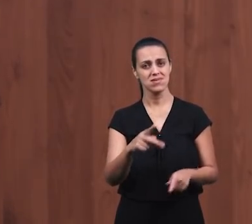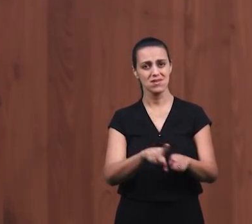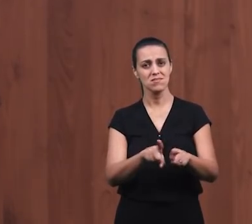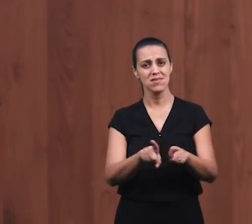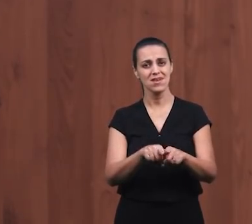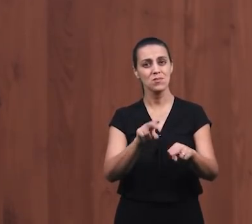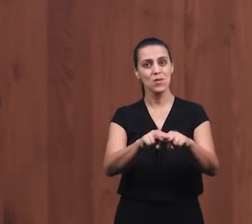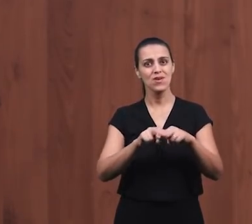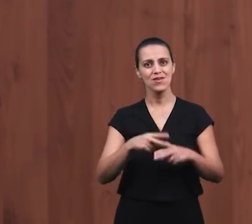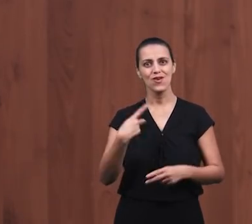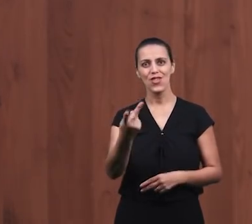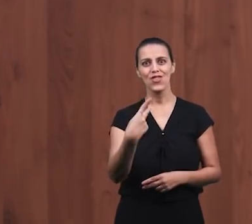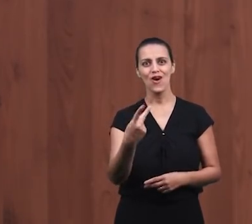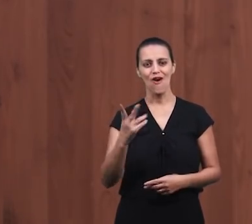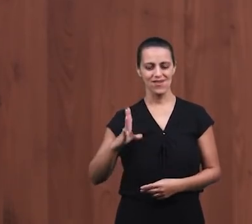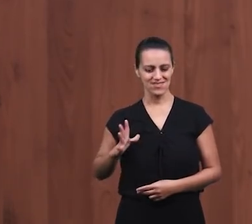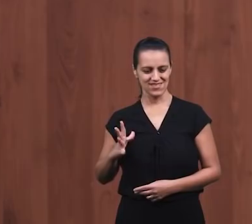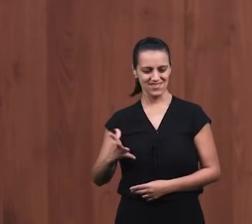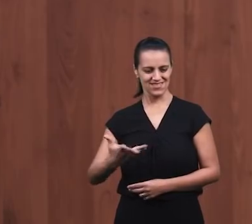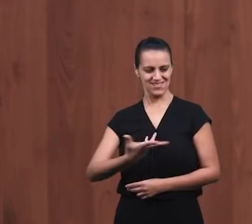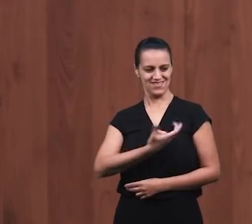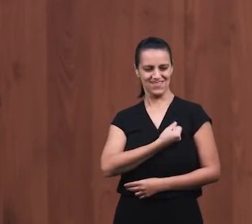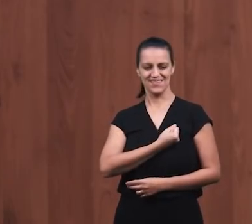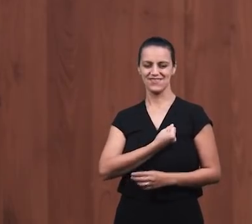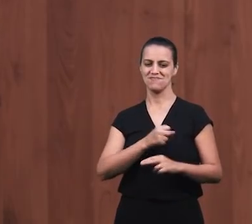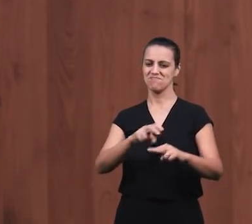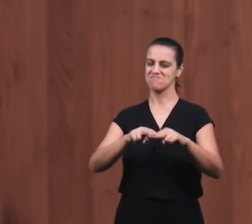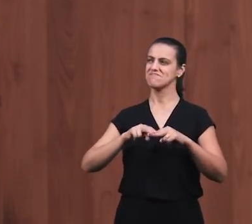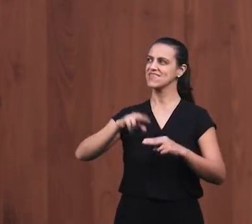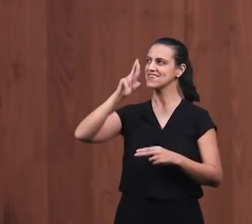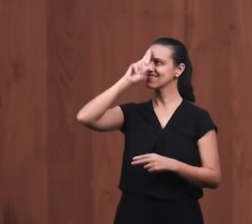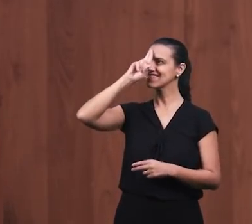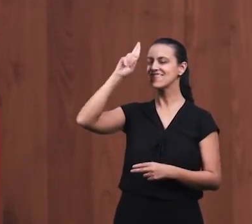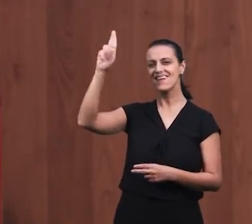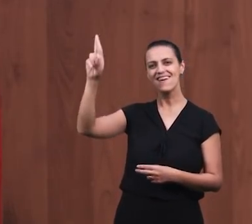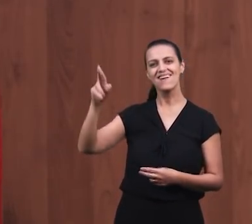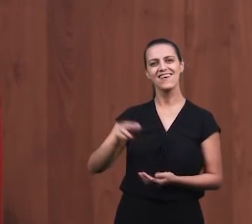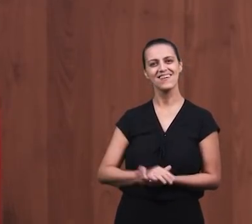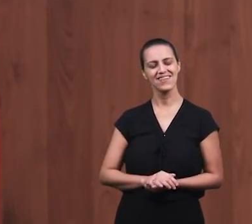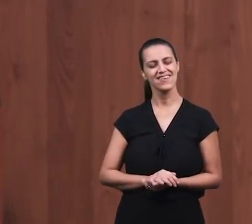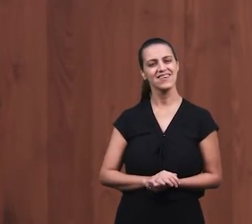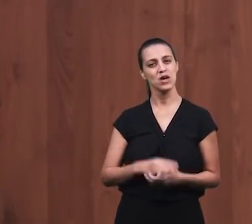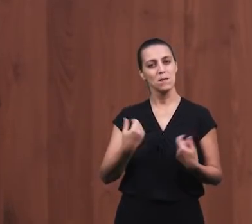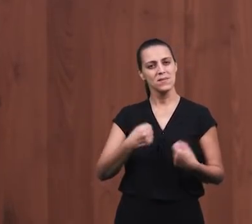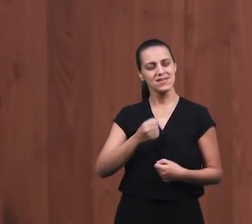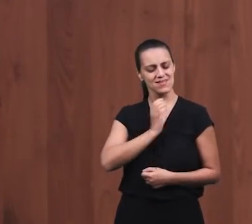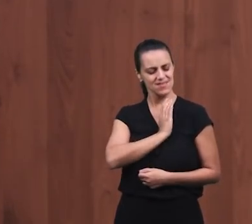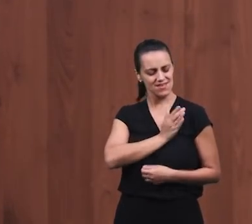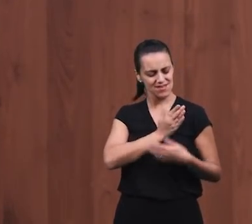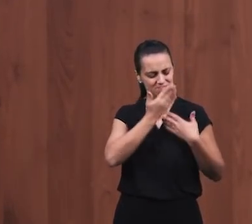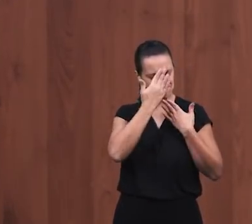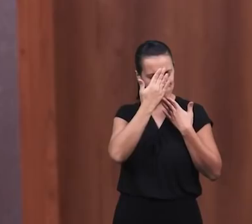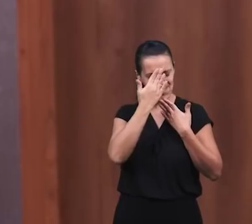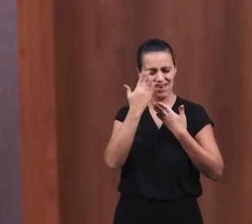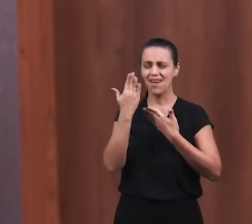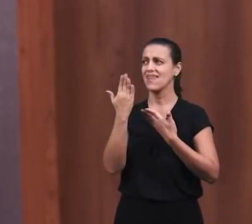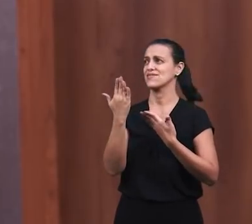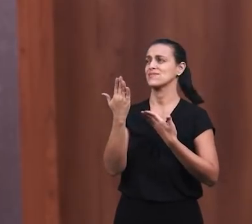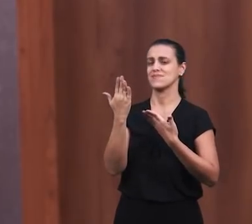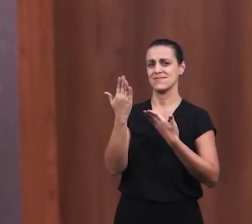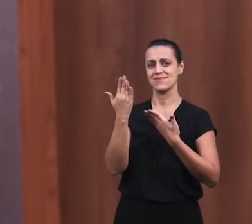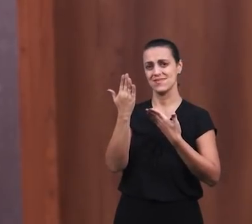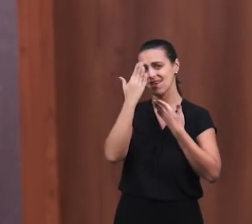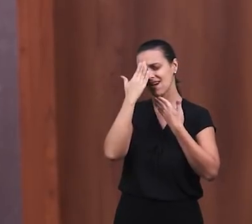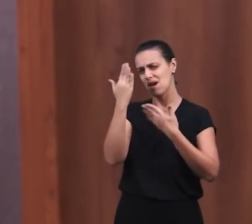podemos dizer que somos salvos pelo Senhor. E mais uma vez nós temos que ter o coração grato. Grato por